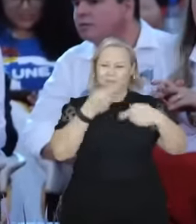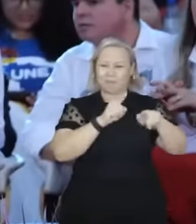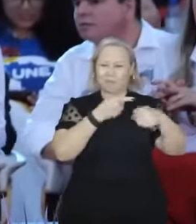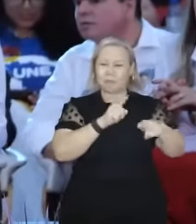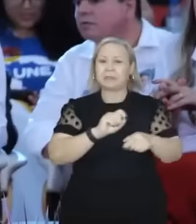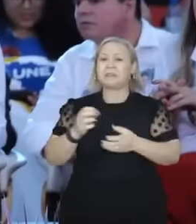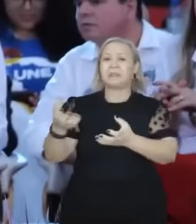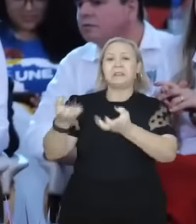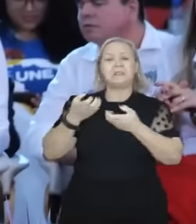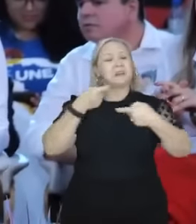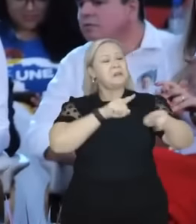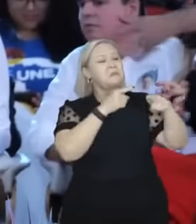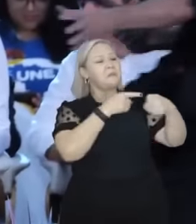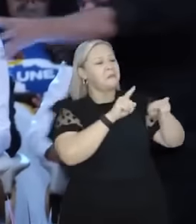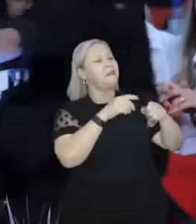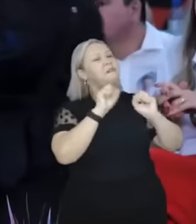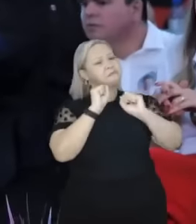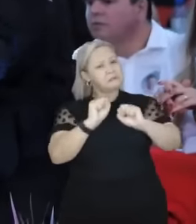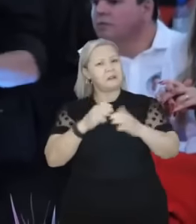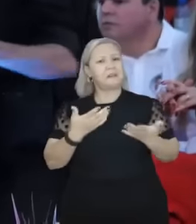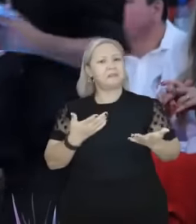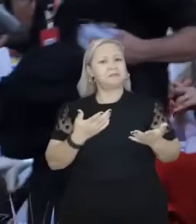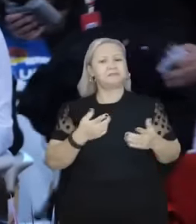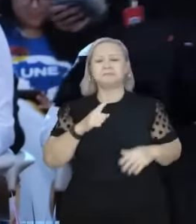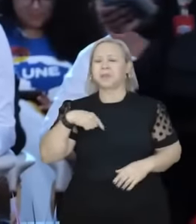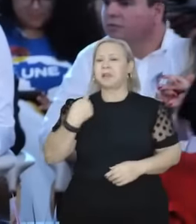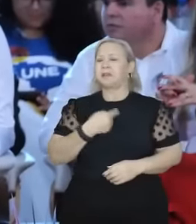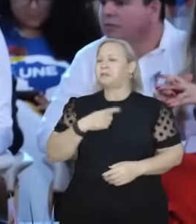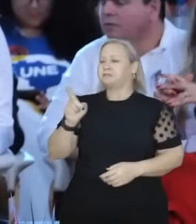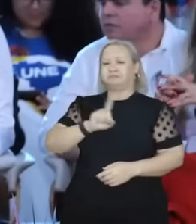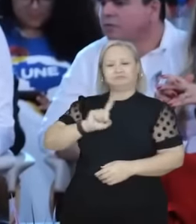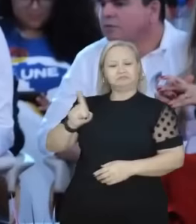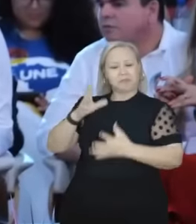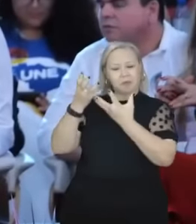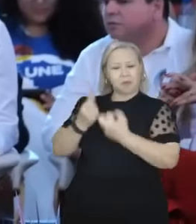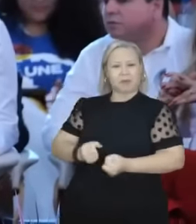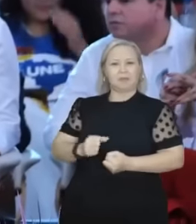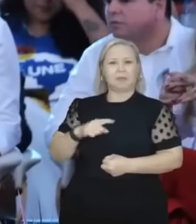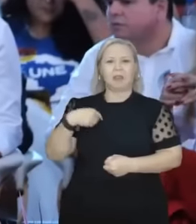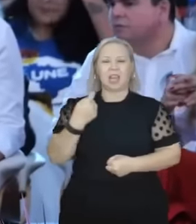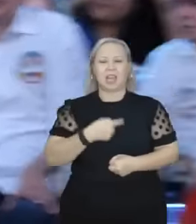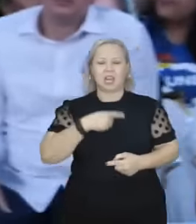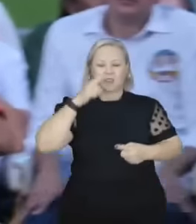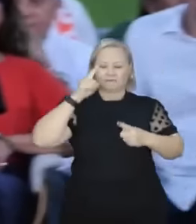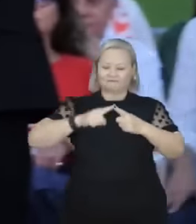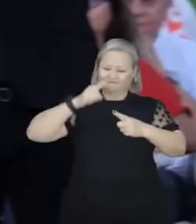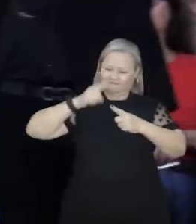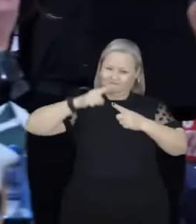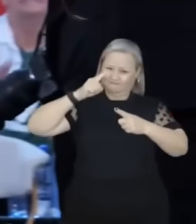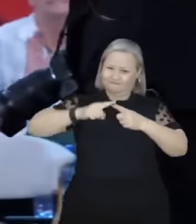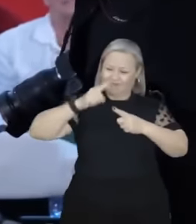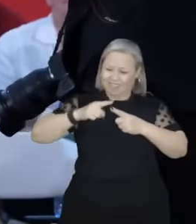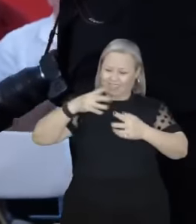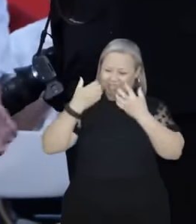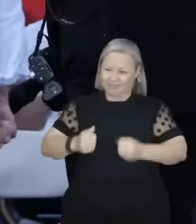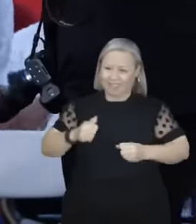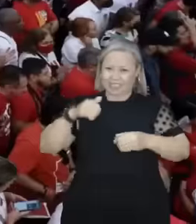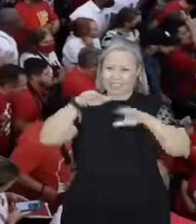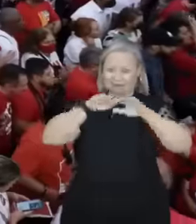provoquem. A gente não vai aceitar. A nossa vingança vai ser na urna, no dia